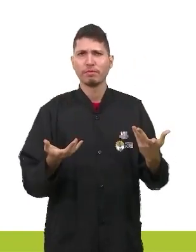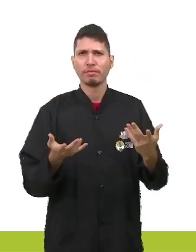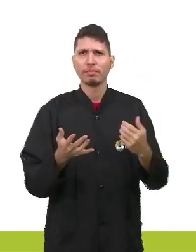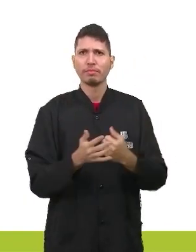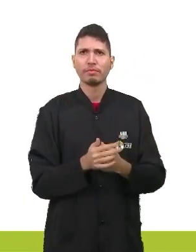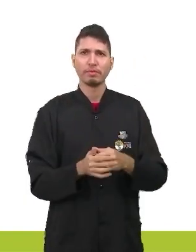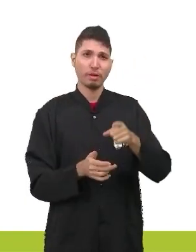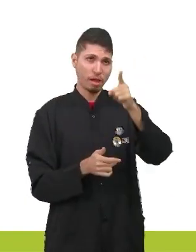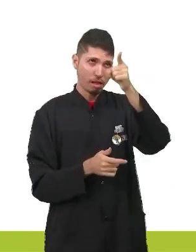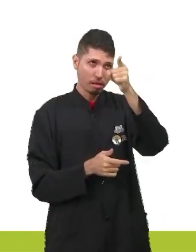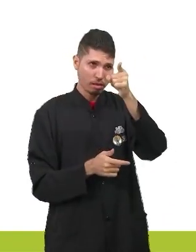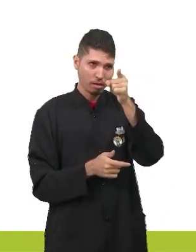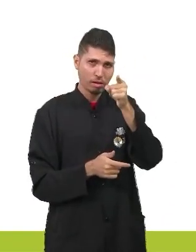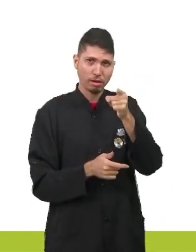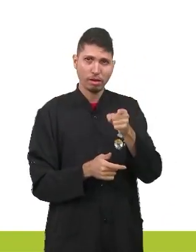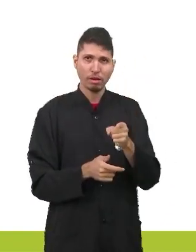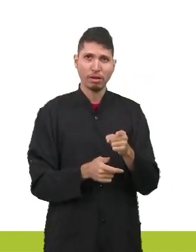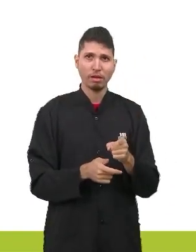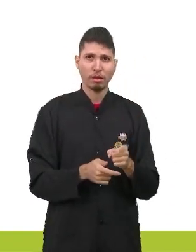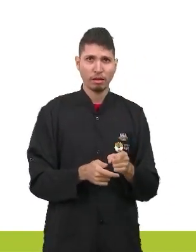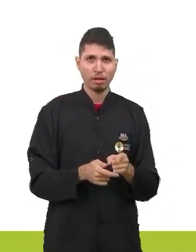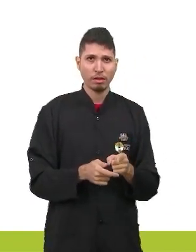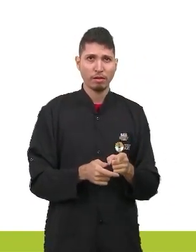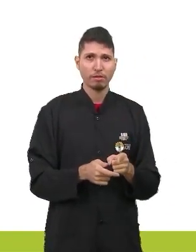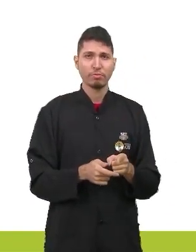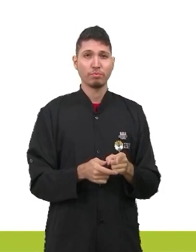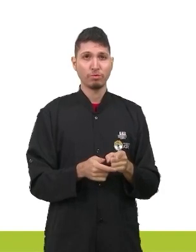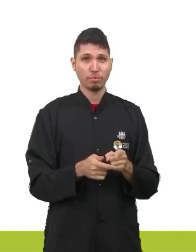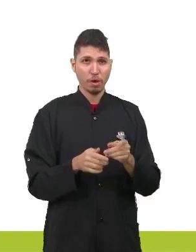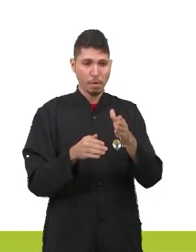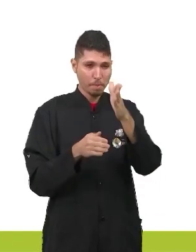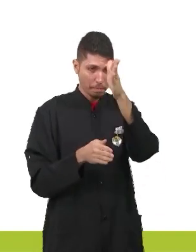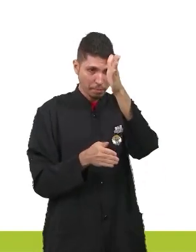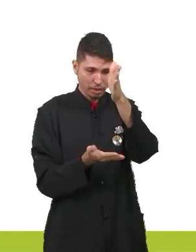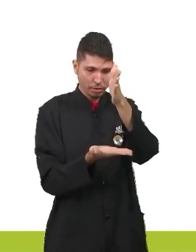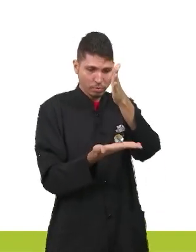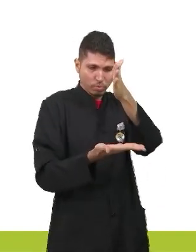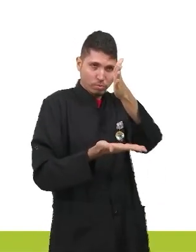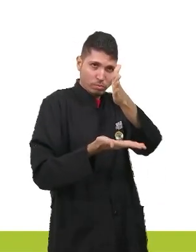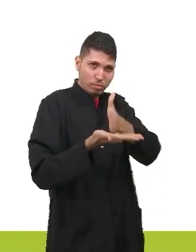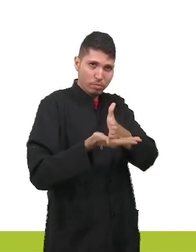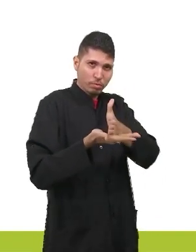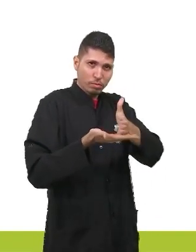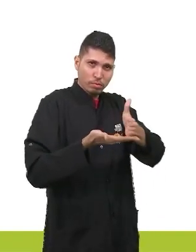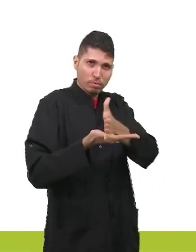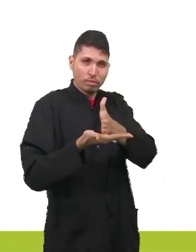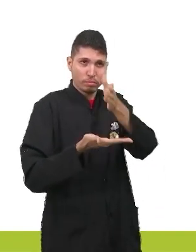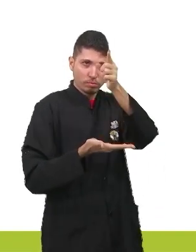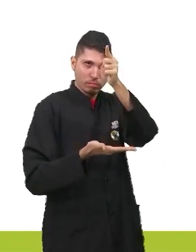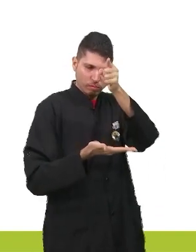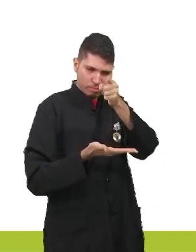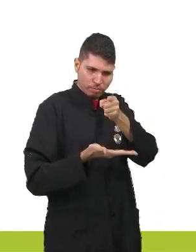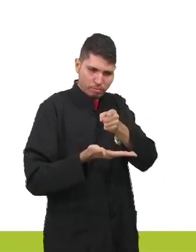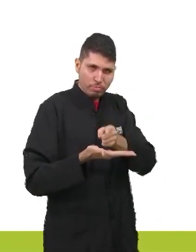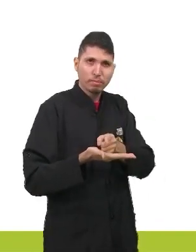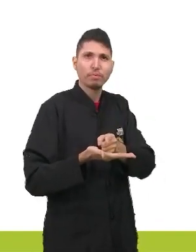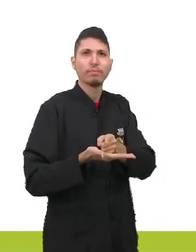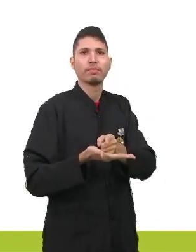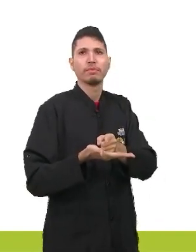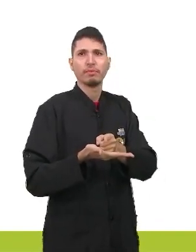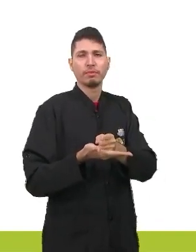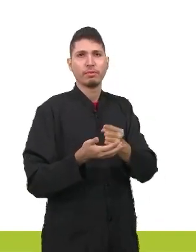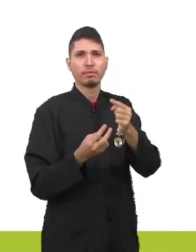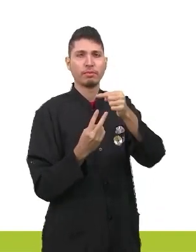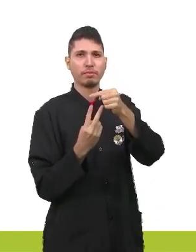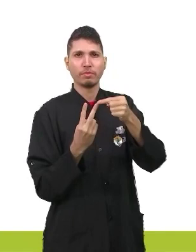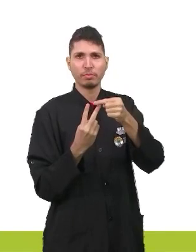a linha imaginária que corta a parábola exatamente ao meio, tá bom? Então nós temos dois tipos de vértice, tá bom? O